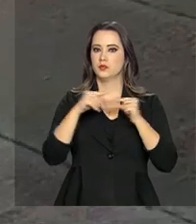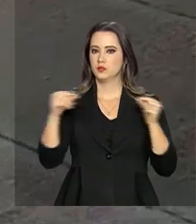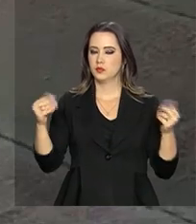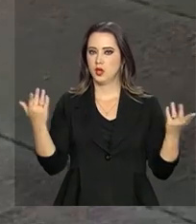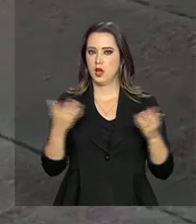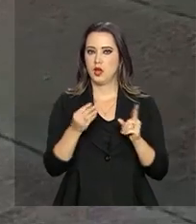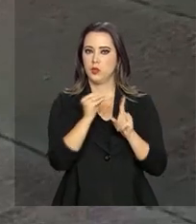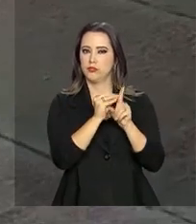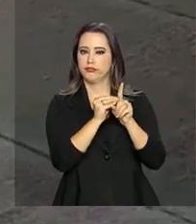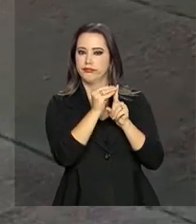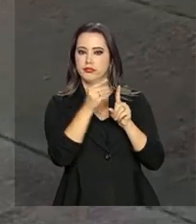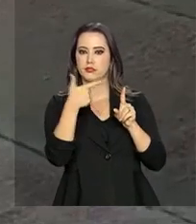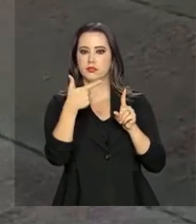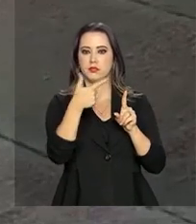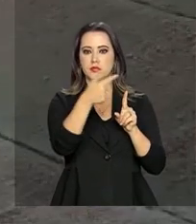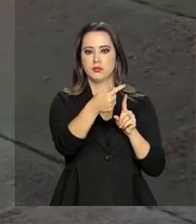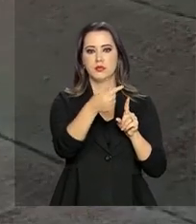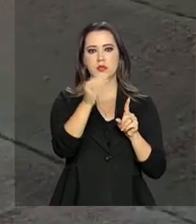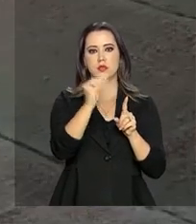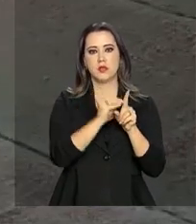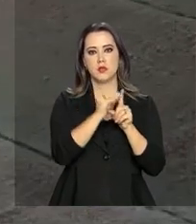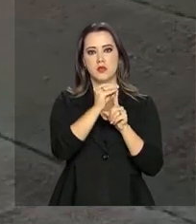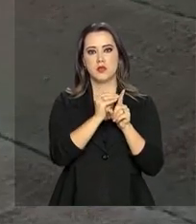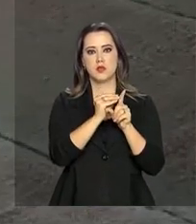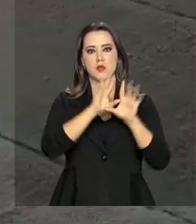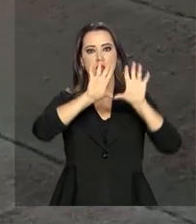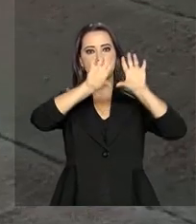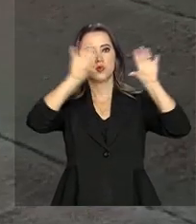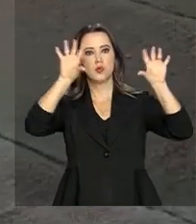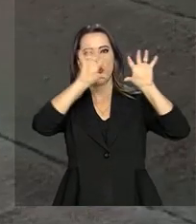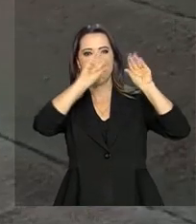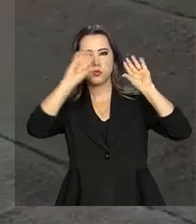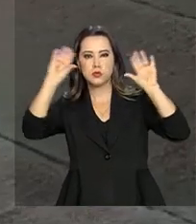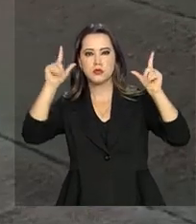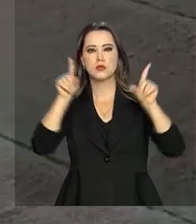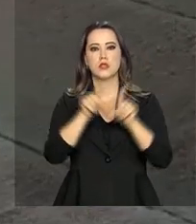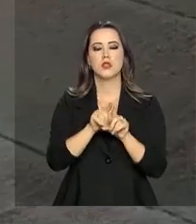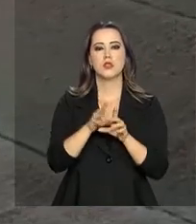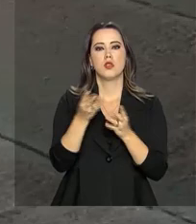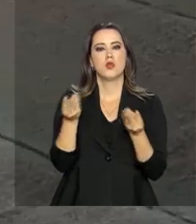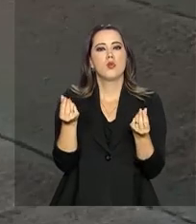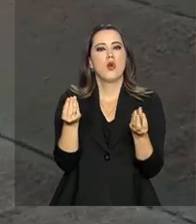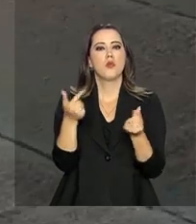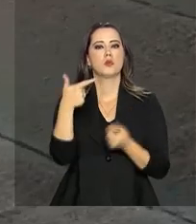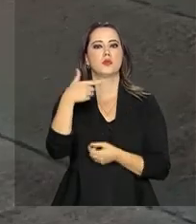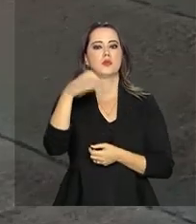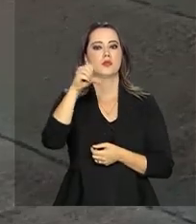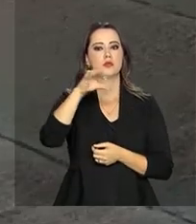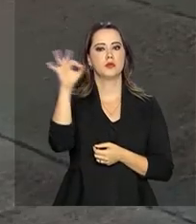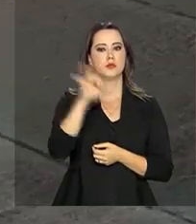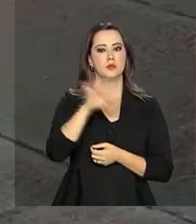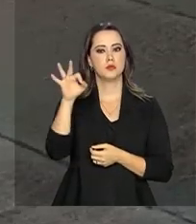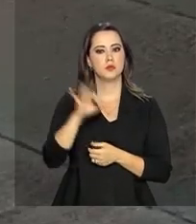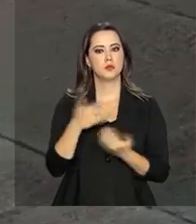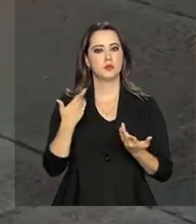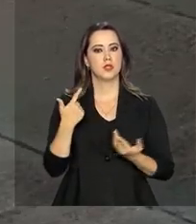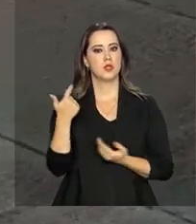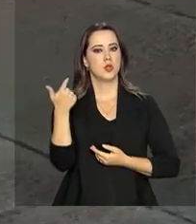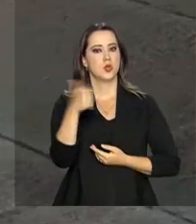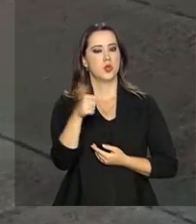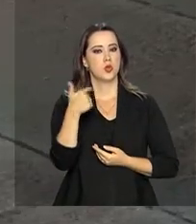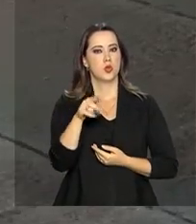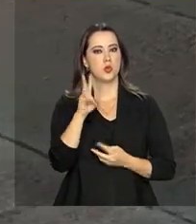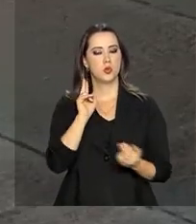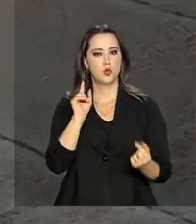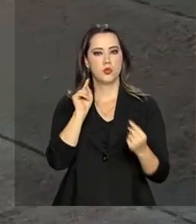27 graus com o céu com poucas nuvens a umidade relativa do ar está em 29% não há previsão